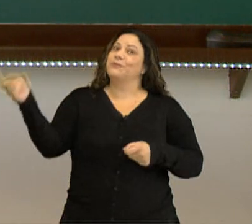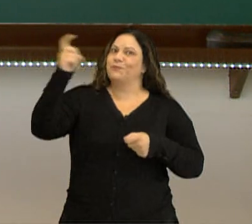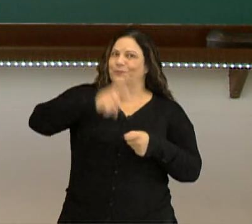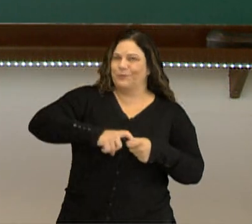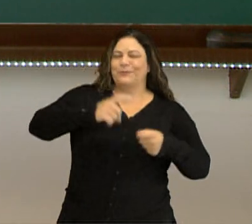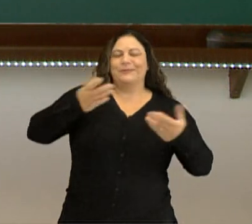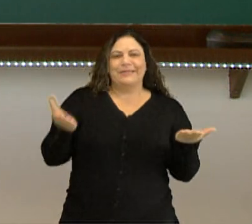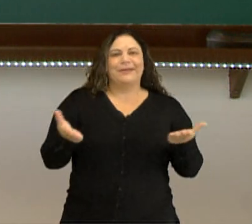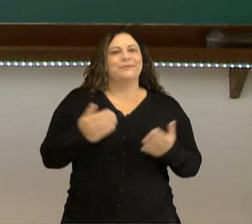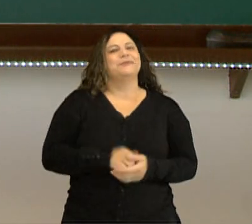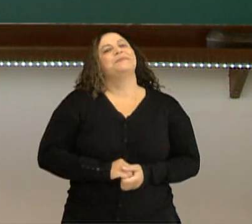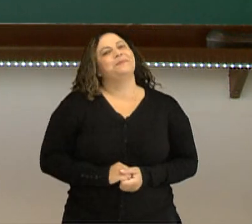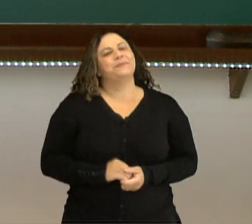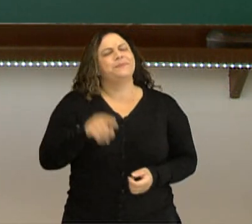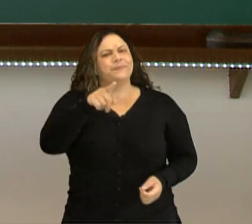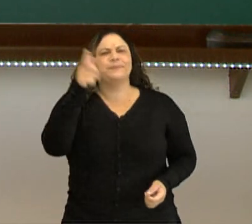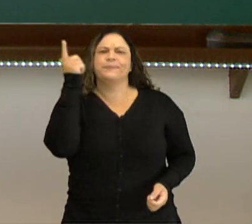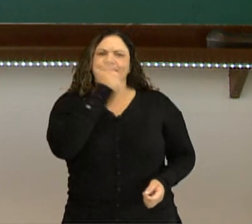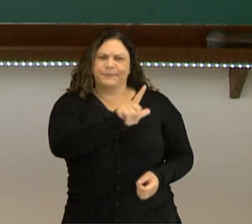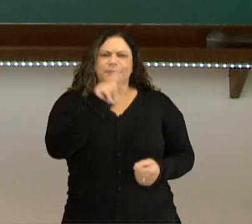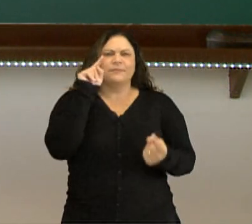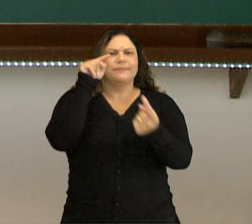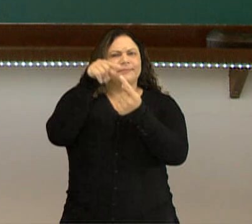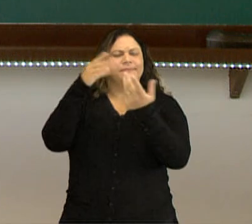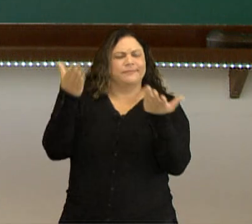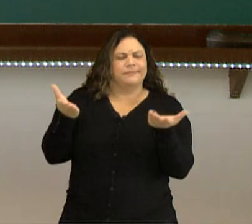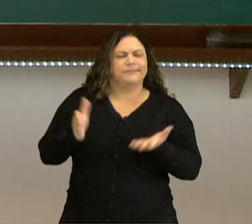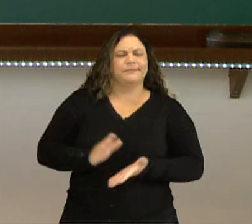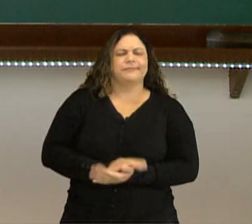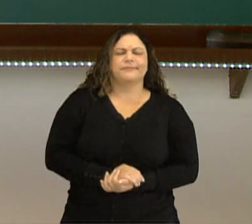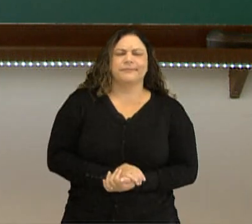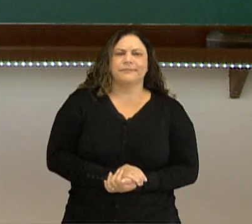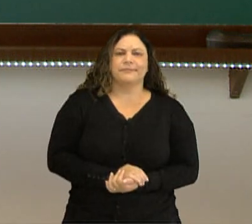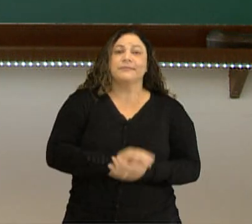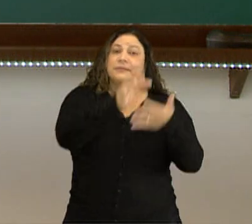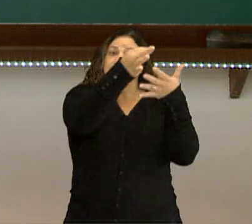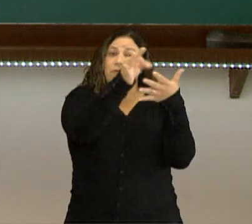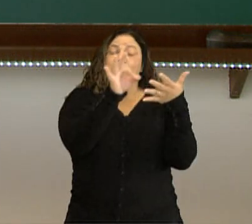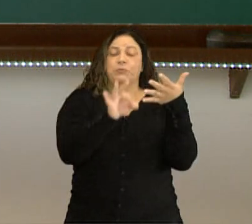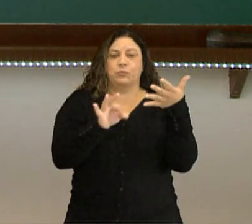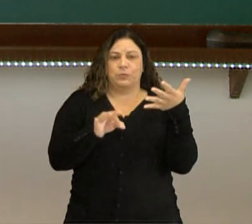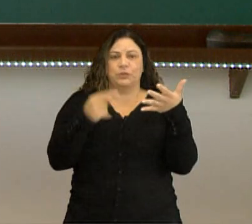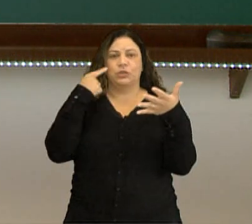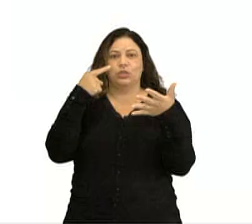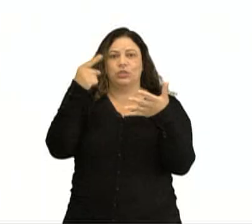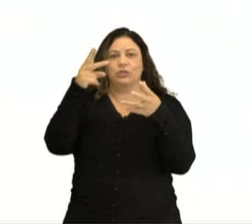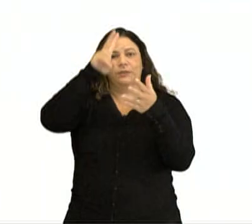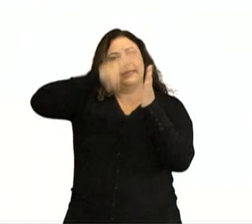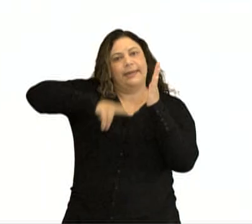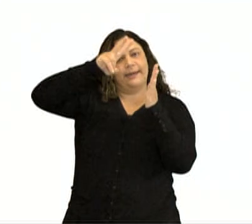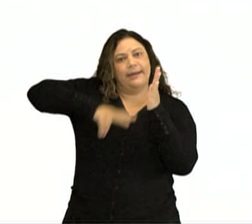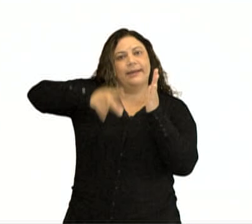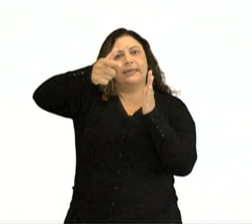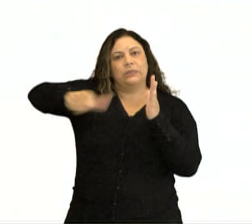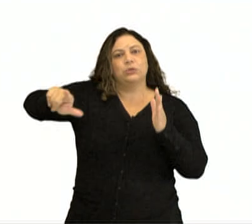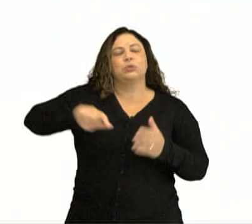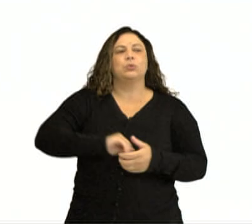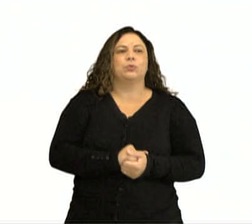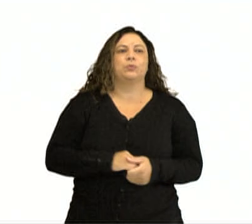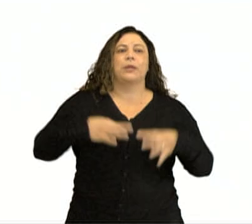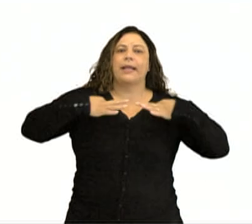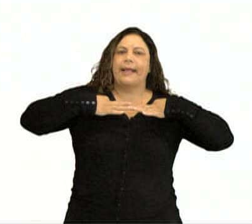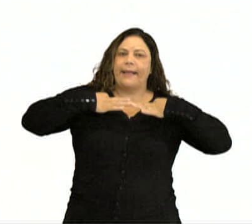Voltamos! E aí, pessoal, conseguiram identificar? Então, vamos para a correção. Vamos reler novamente.